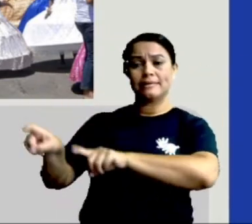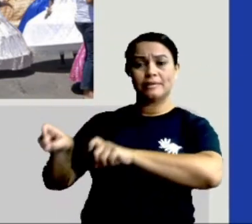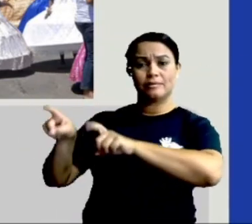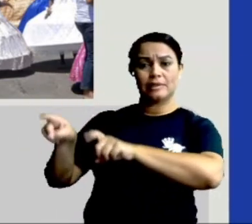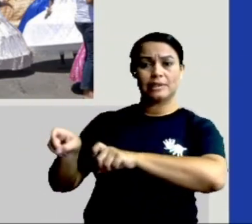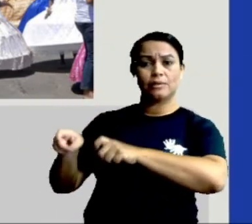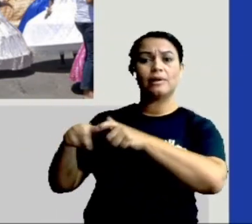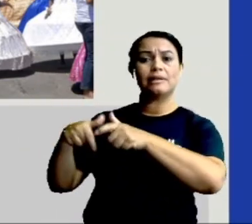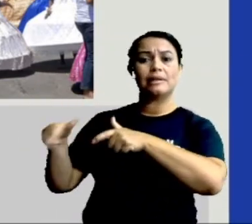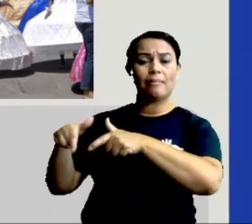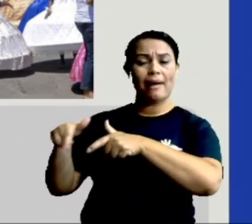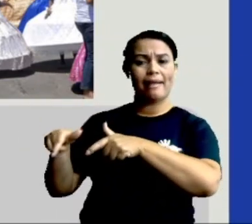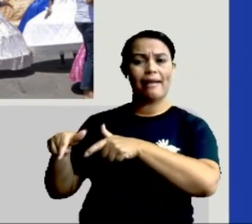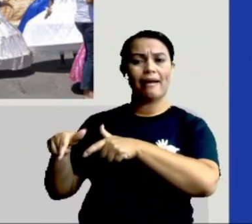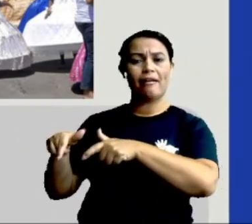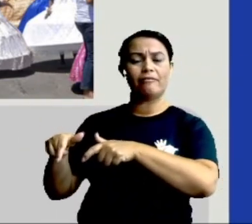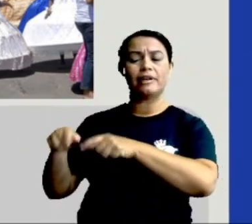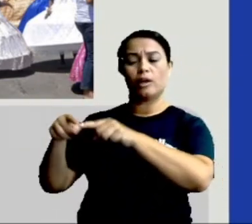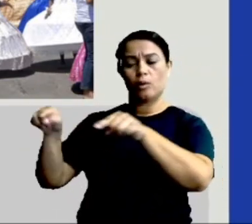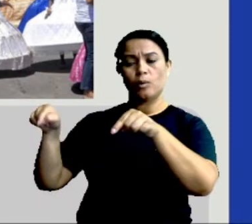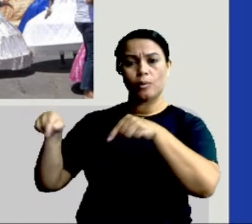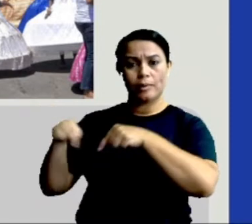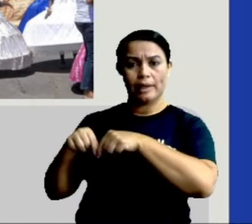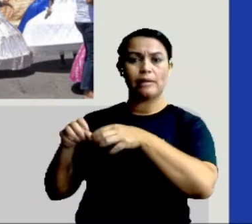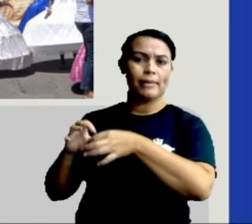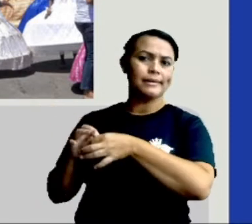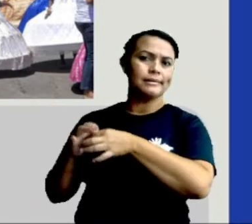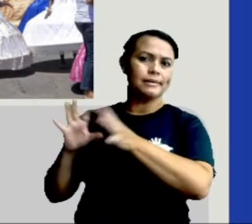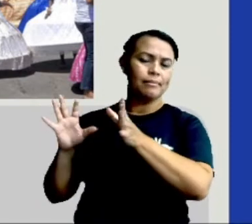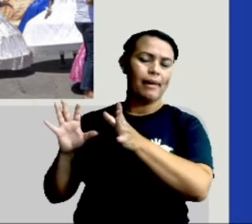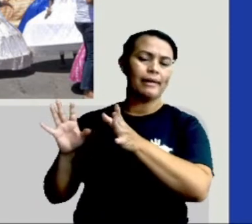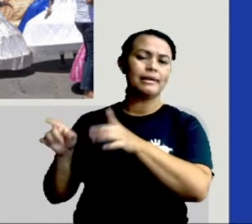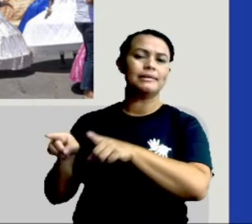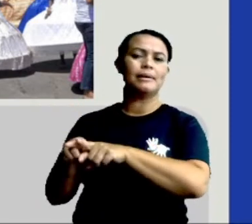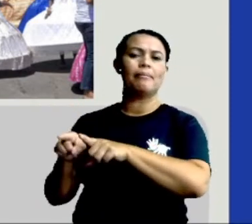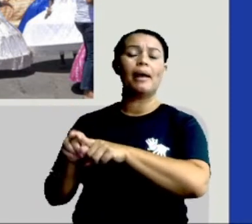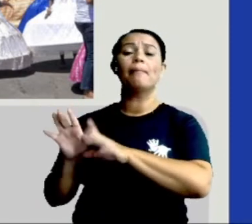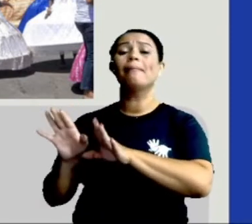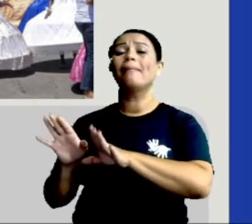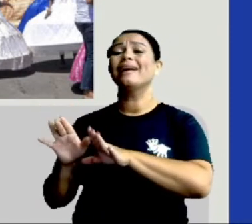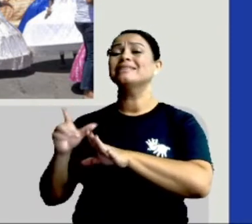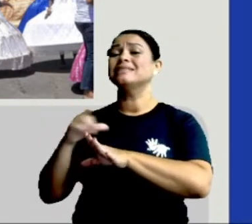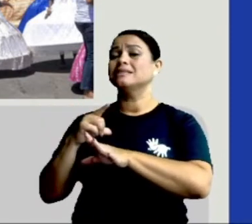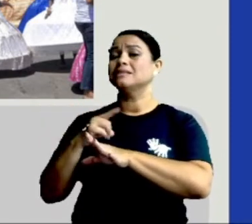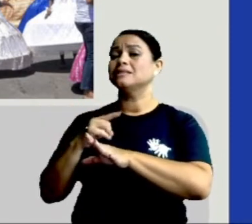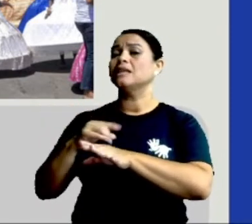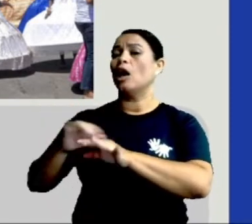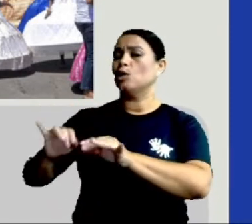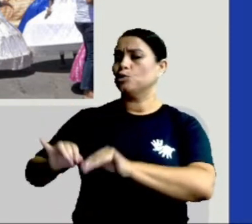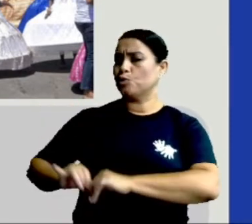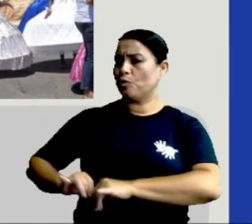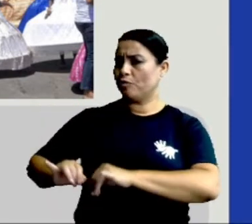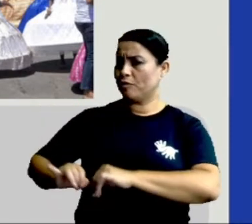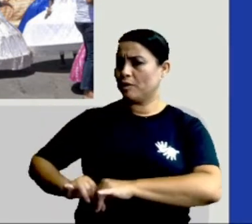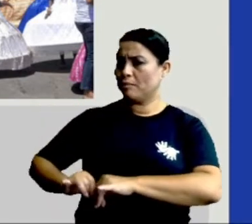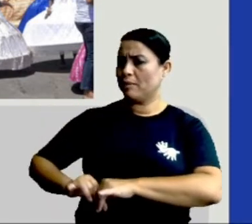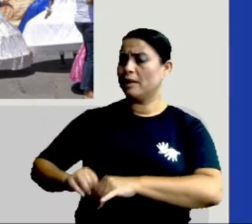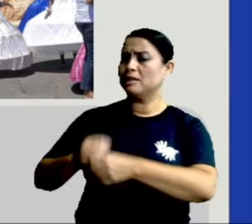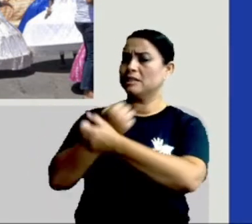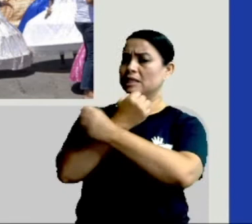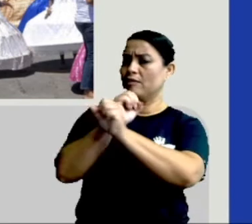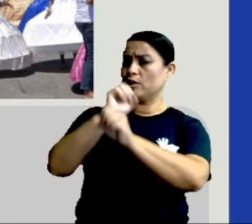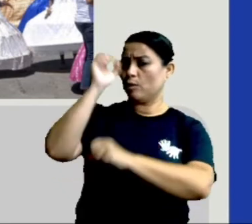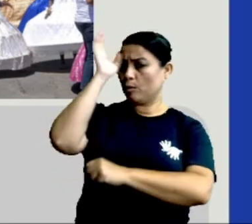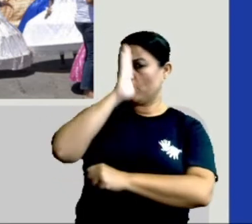quilombos, que eram espaços também de liberdade, né? Apesar de toda a brutalidade da escravidão no Brasil,